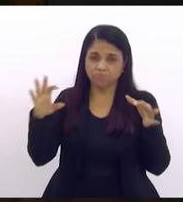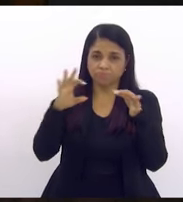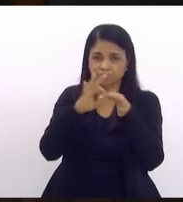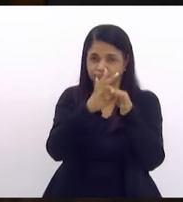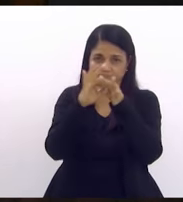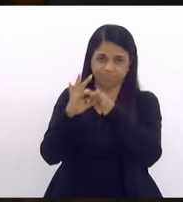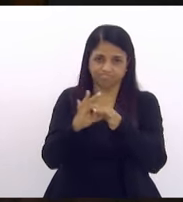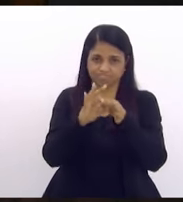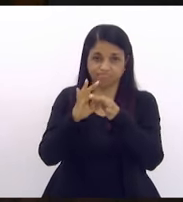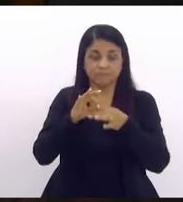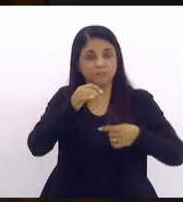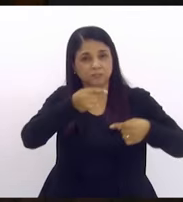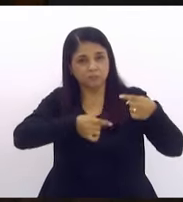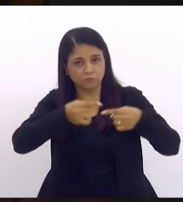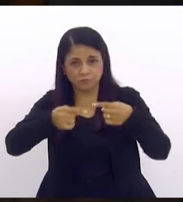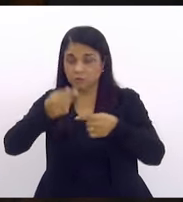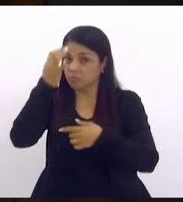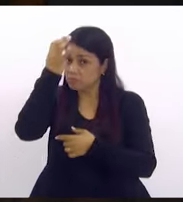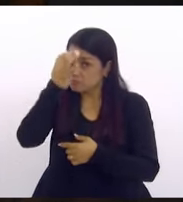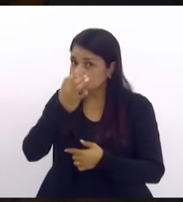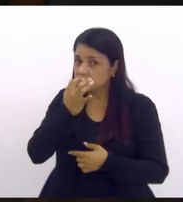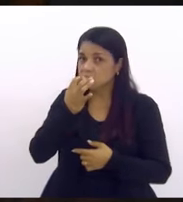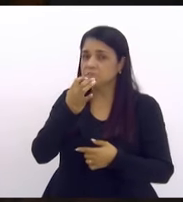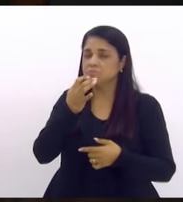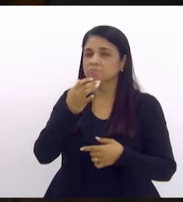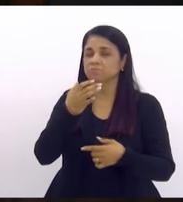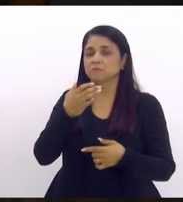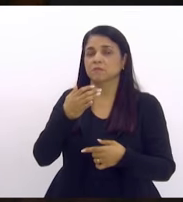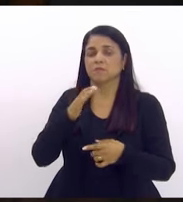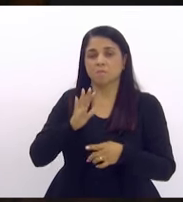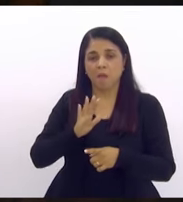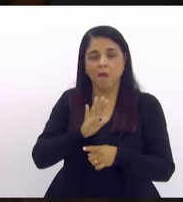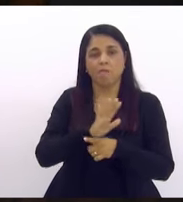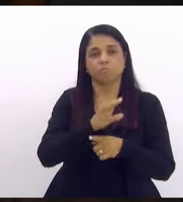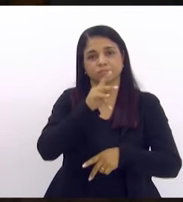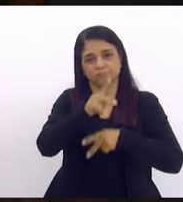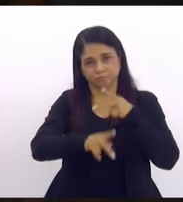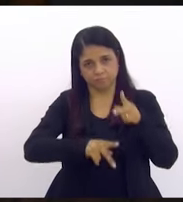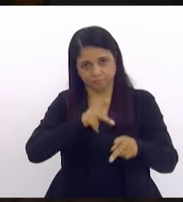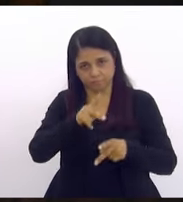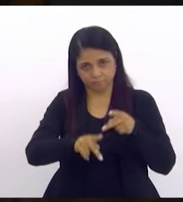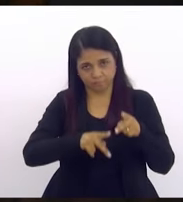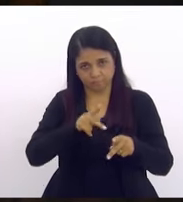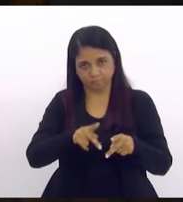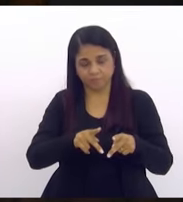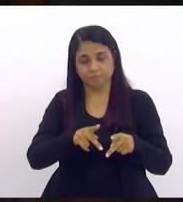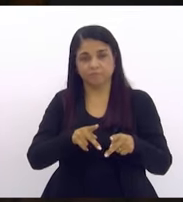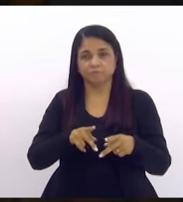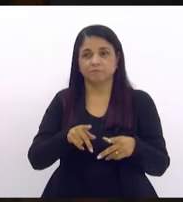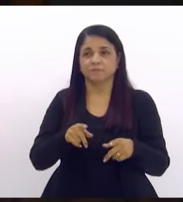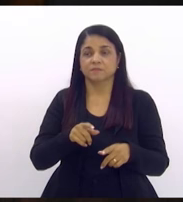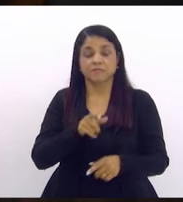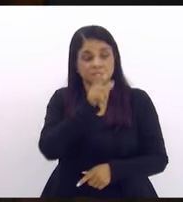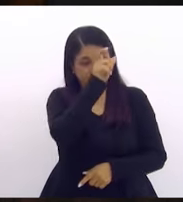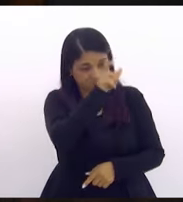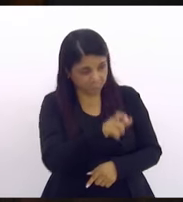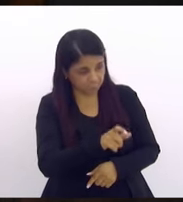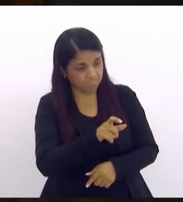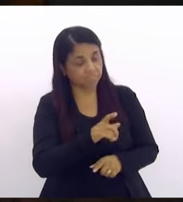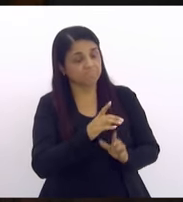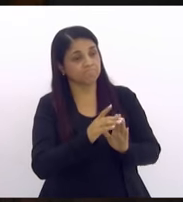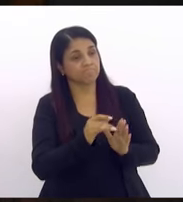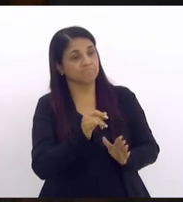um uma discussão muito séria a favor do nosso povo e tendo exemplos como o